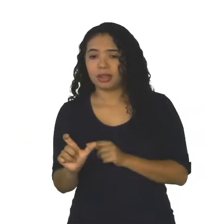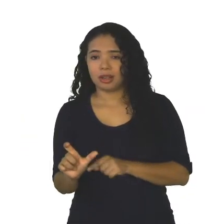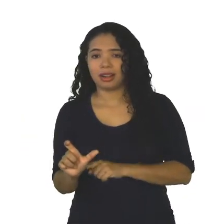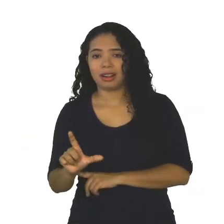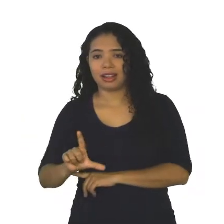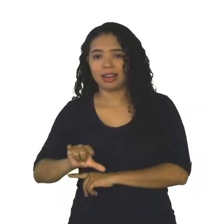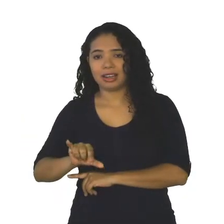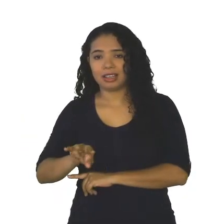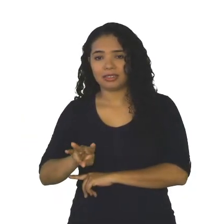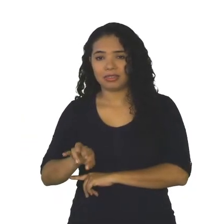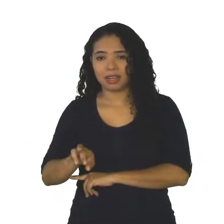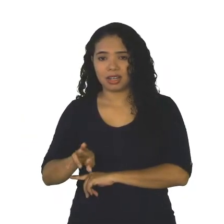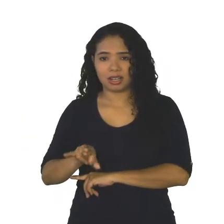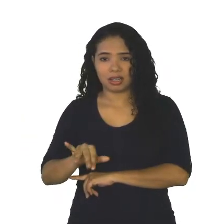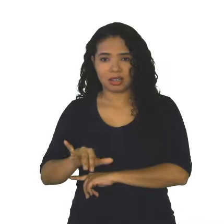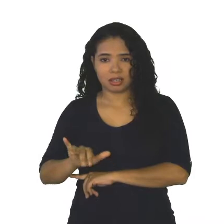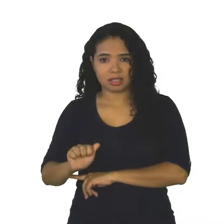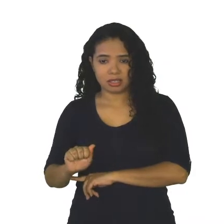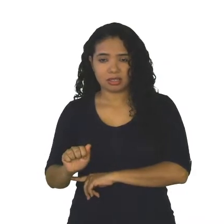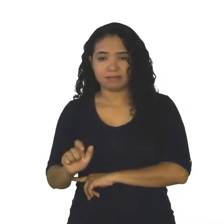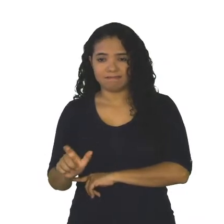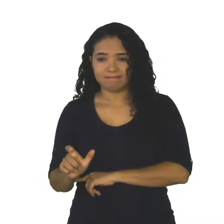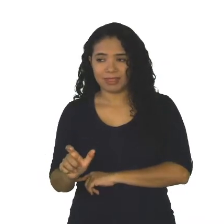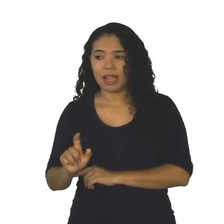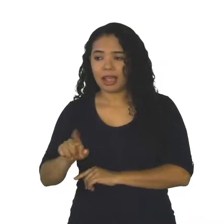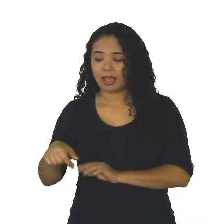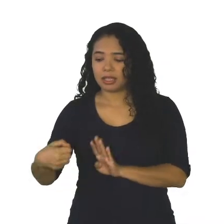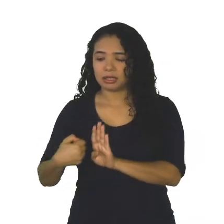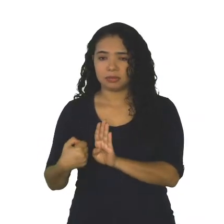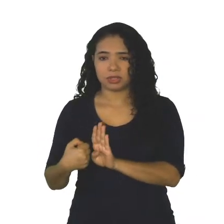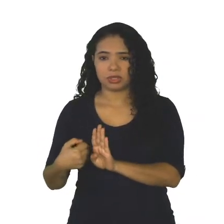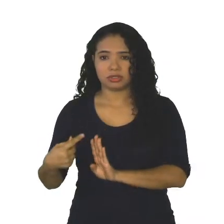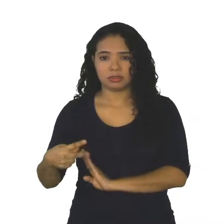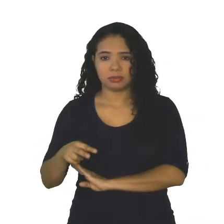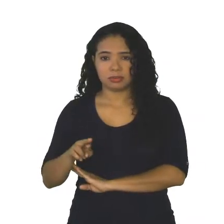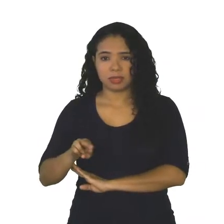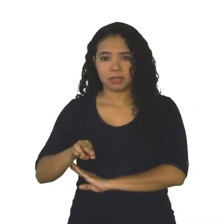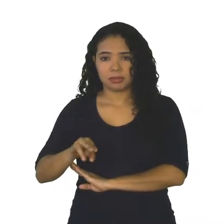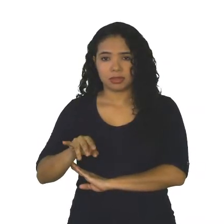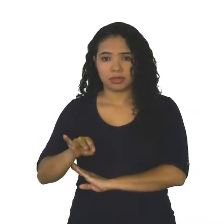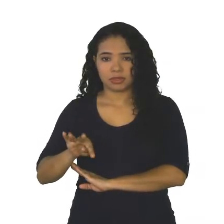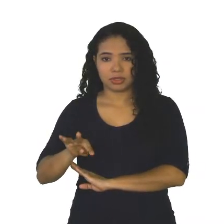existia, né? O substantivo primitivo. Aí nós temos o substantivo